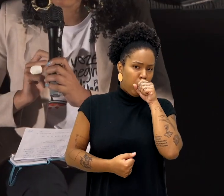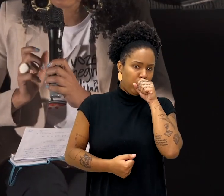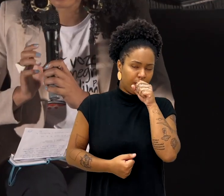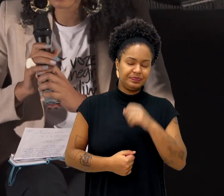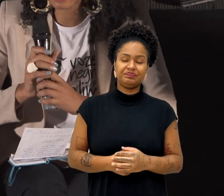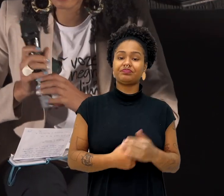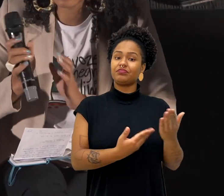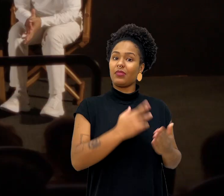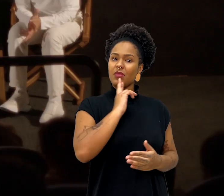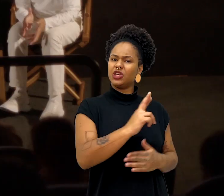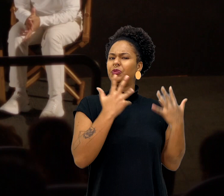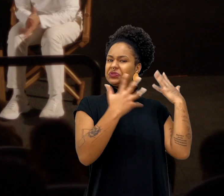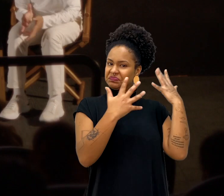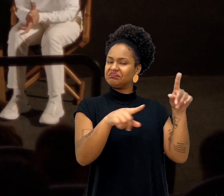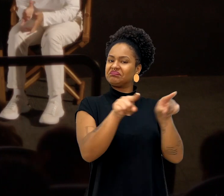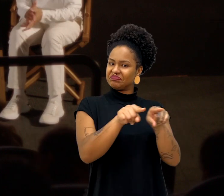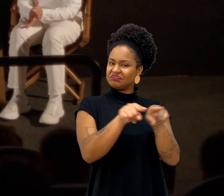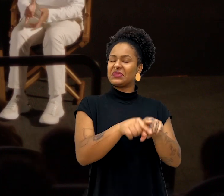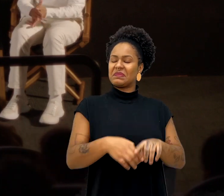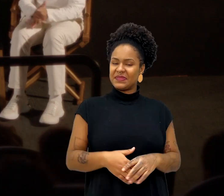Merece palma também, gente.